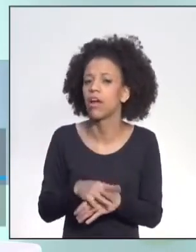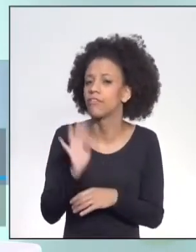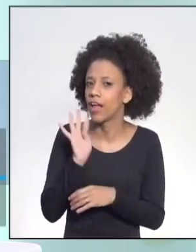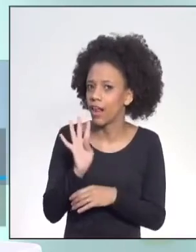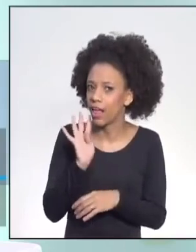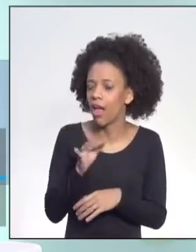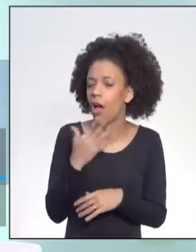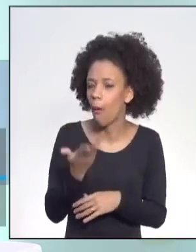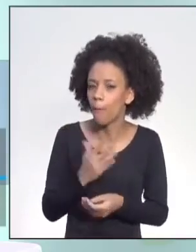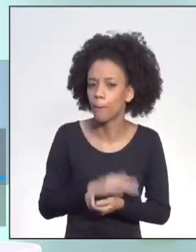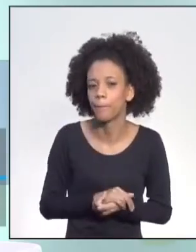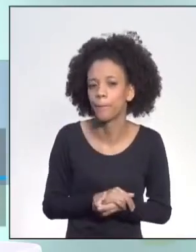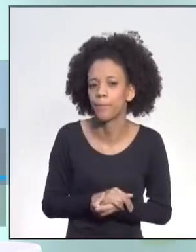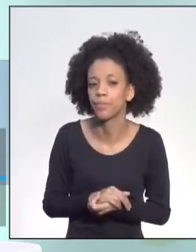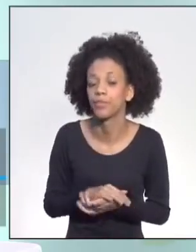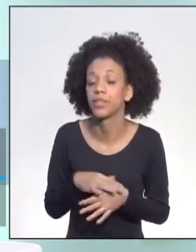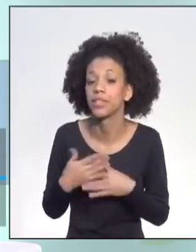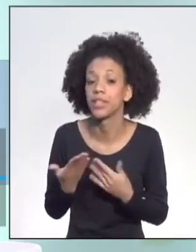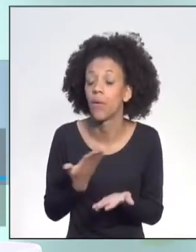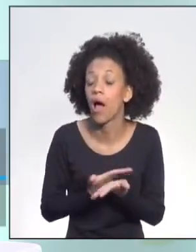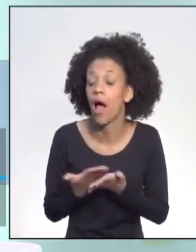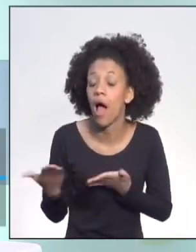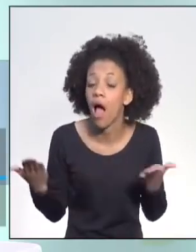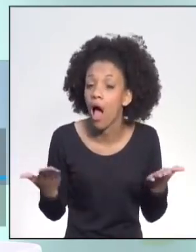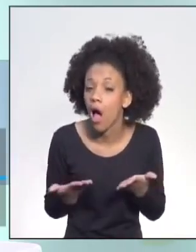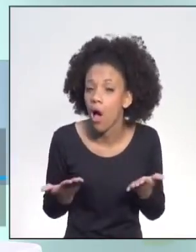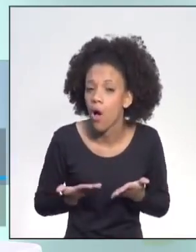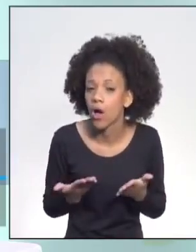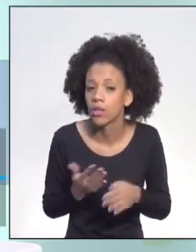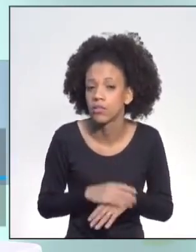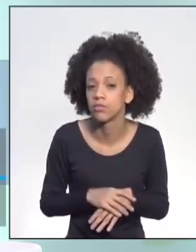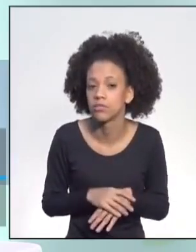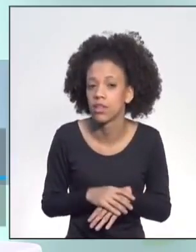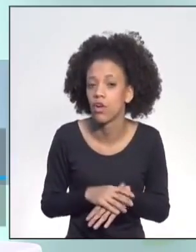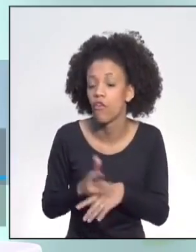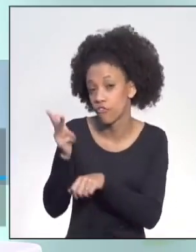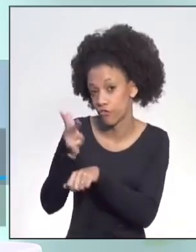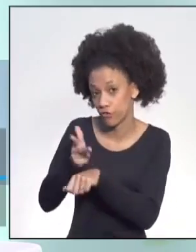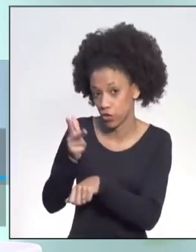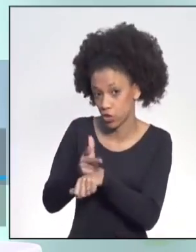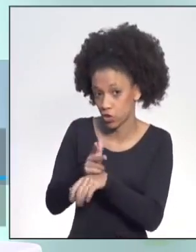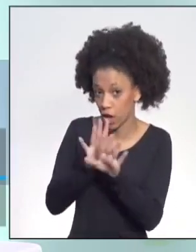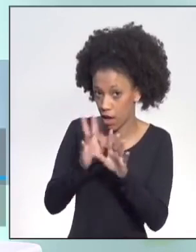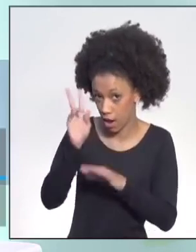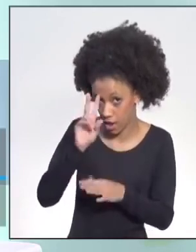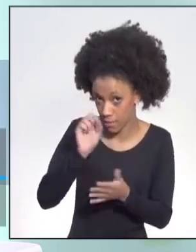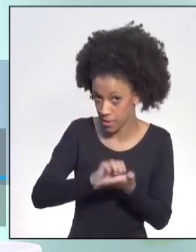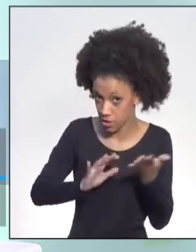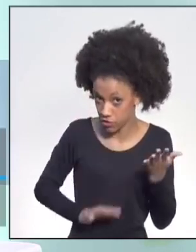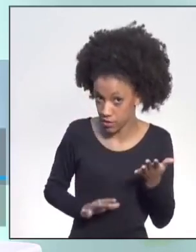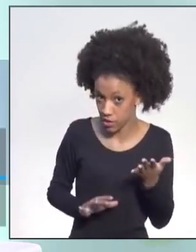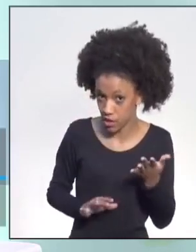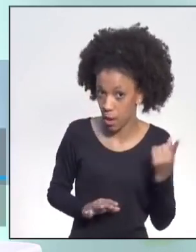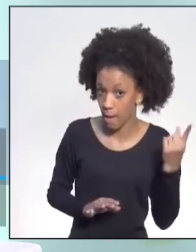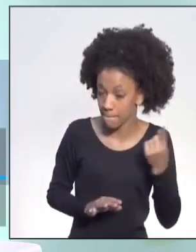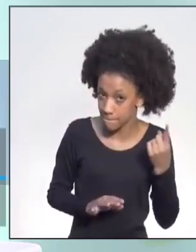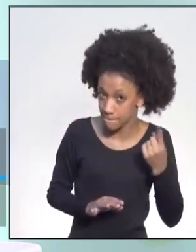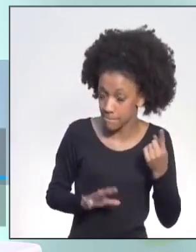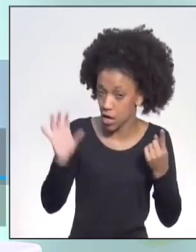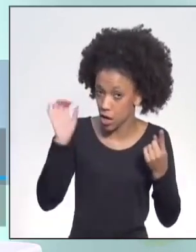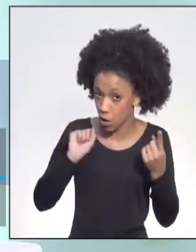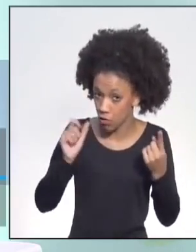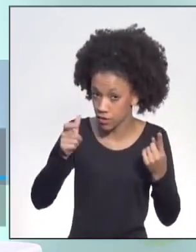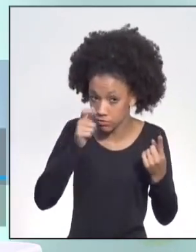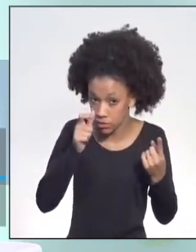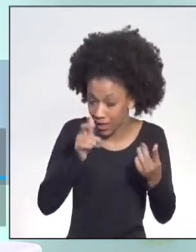legal. E, a partir de agora, então, vou deixar para vocês o vídeo do griot. Lembrem da atividade. É primeiro para ouvir, não